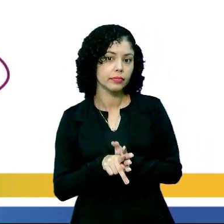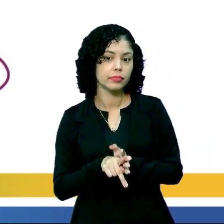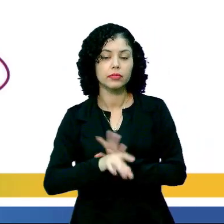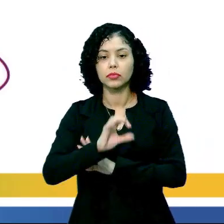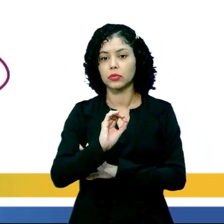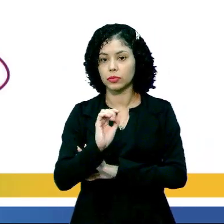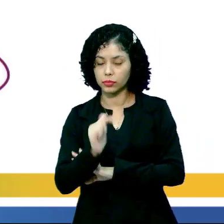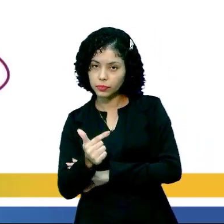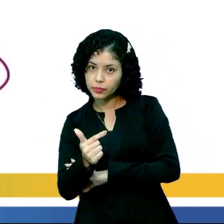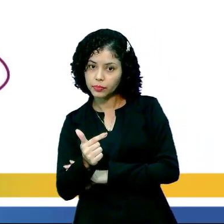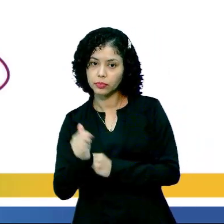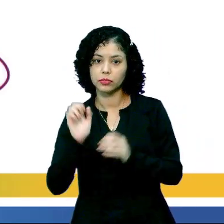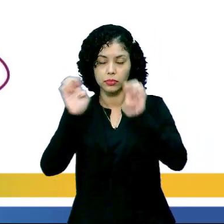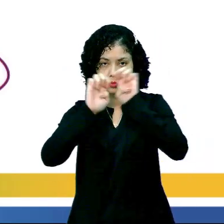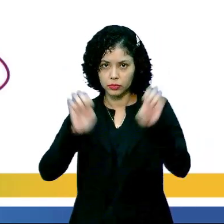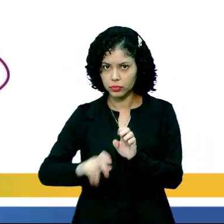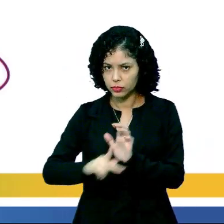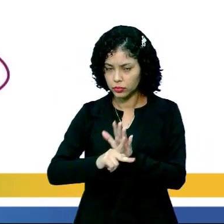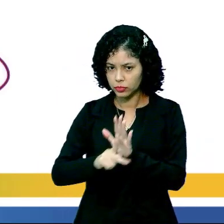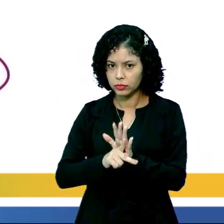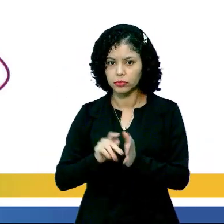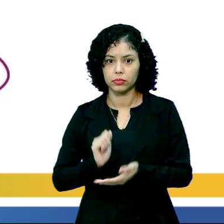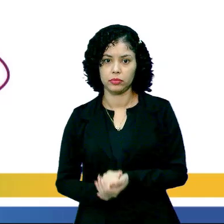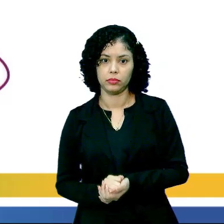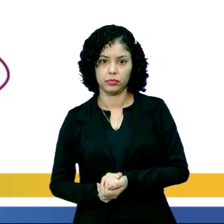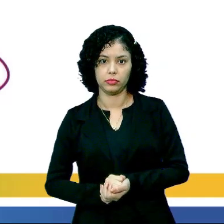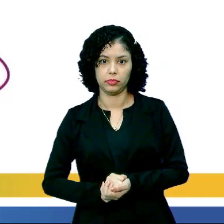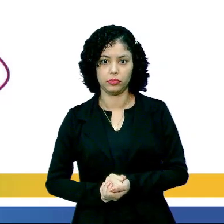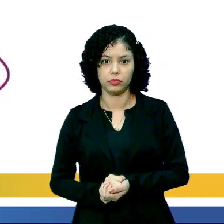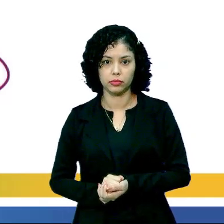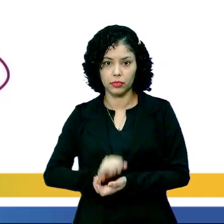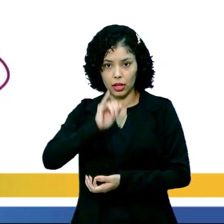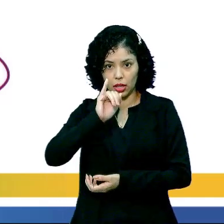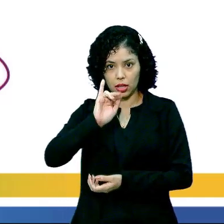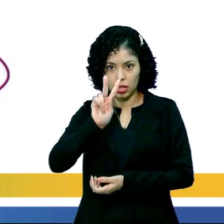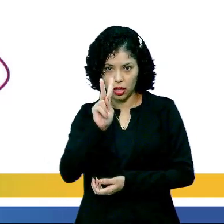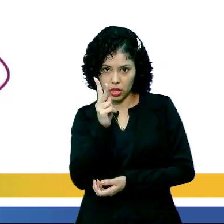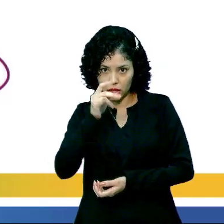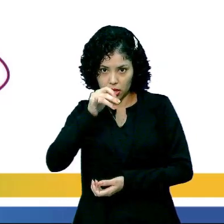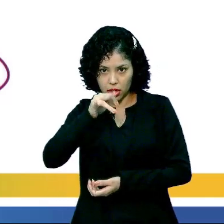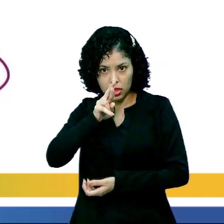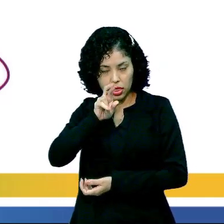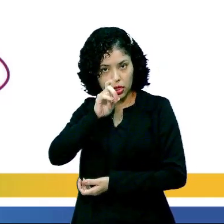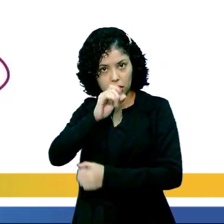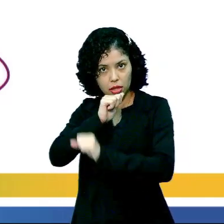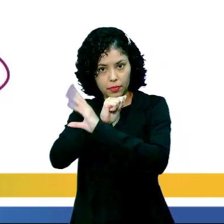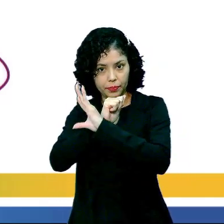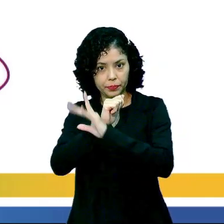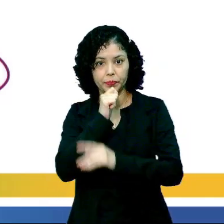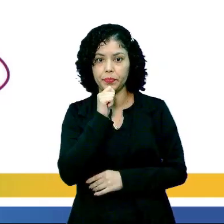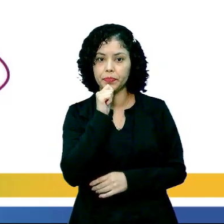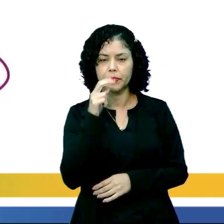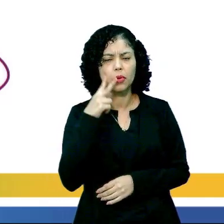oxigênio né perdão na sua estrutura são chamados de hidratos então é muito simples